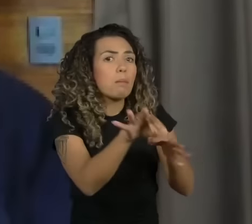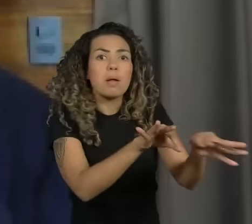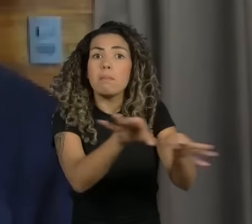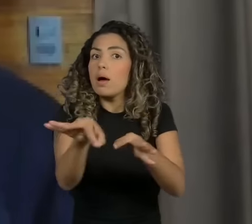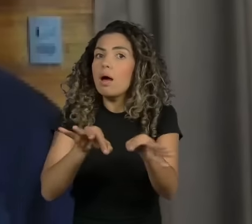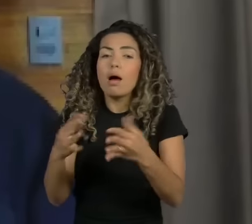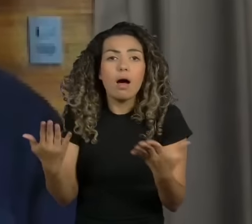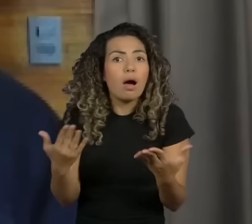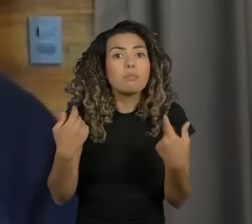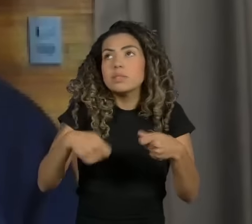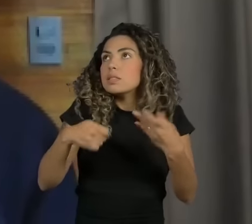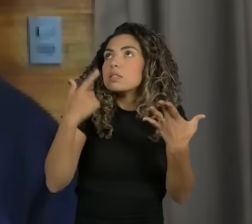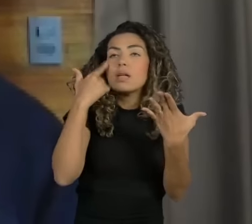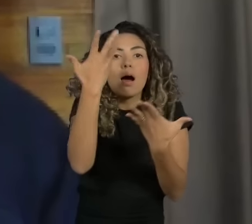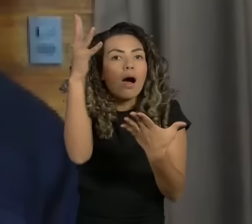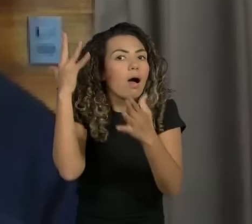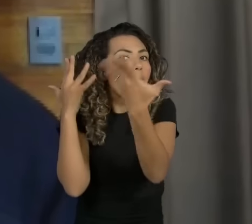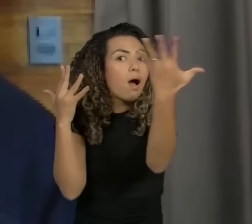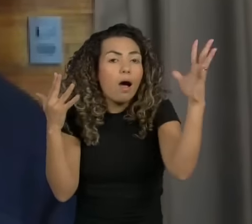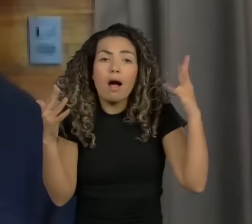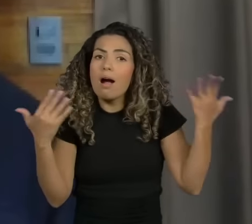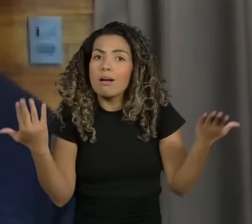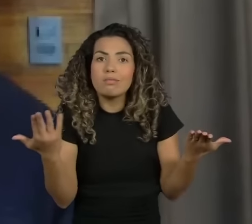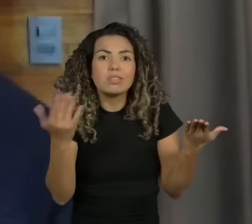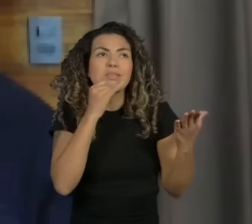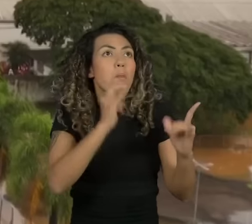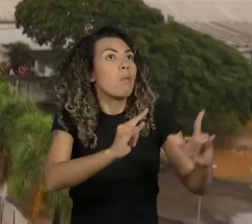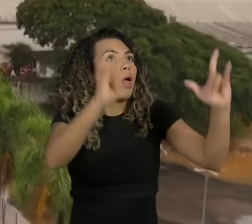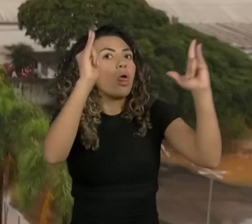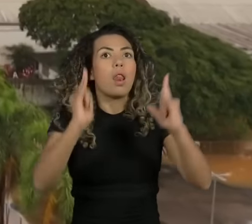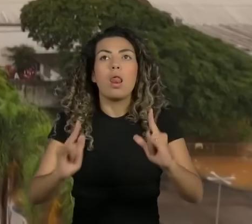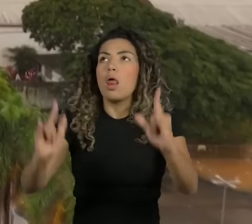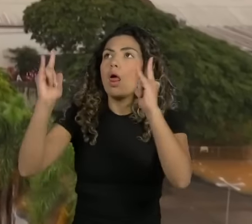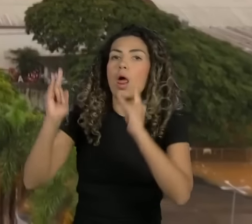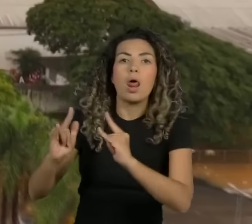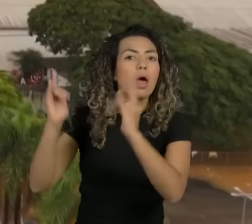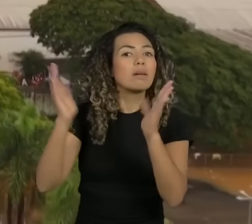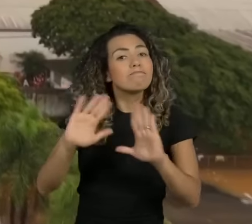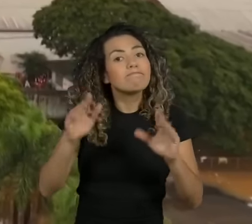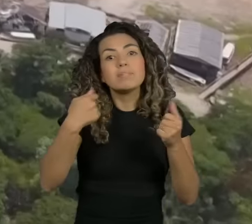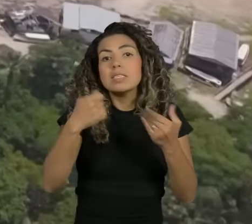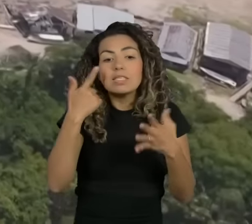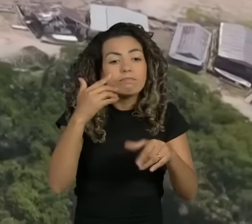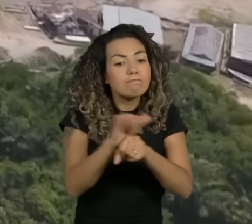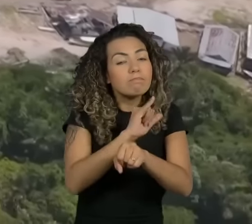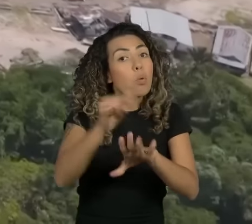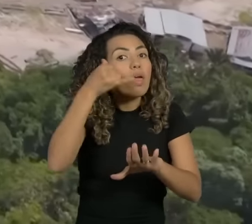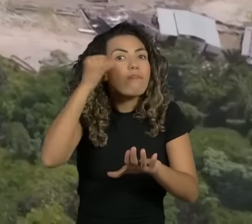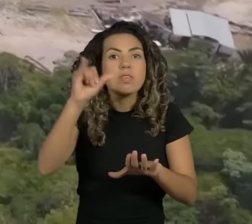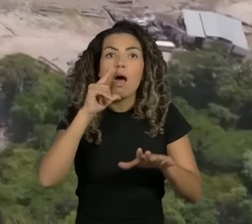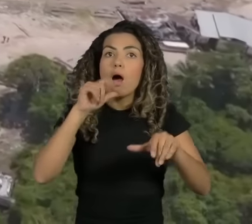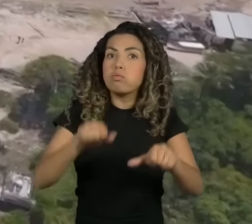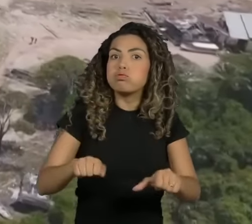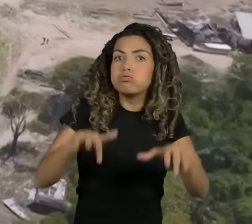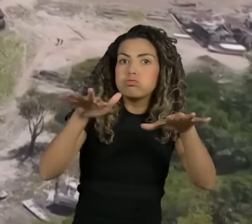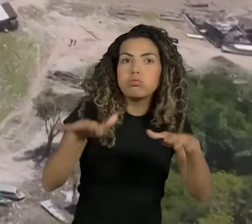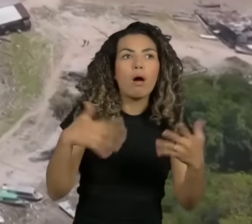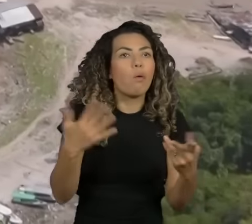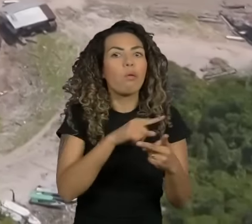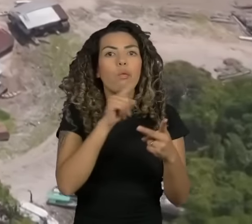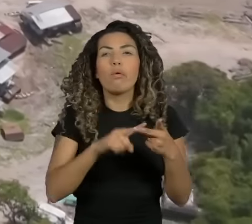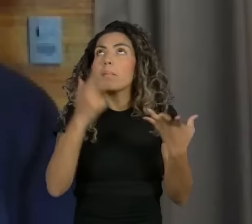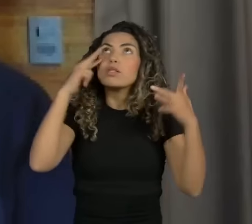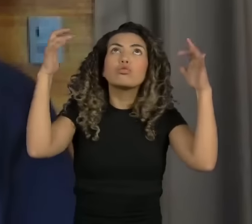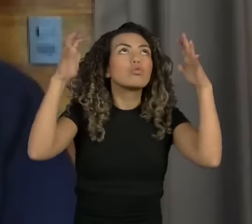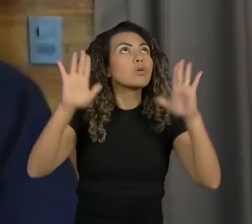exemplo, reconstituindo formas naturais que evitam enchentes, que previnem as secas, que previnem a perda de